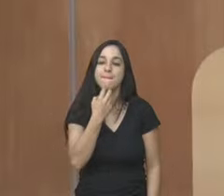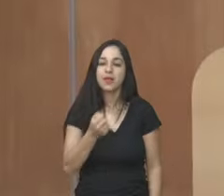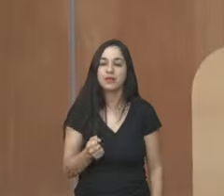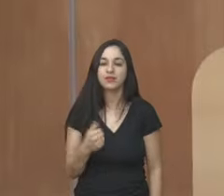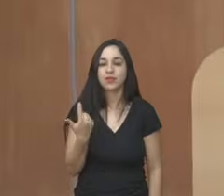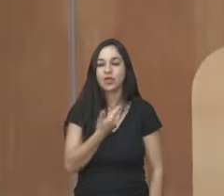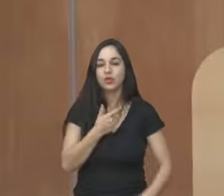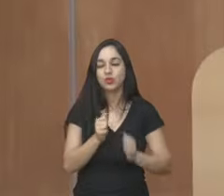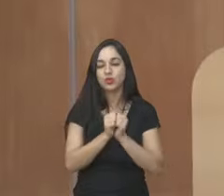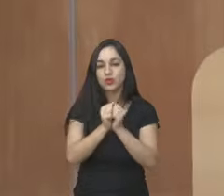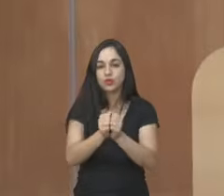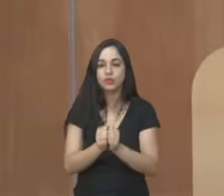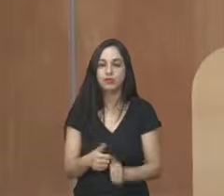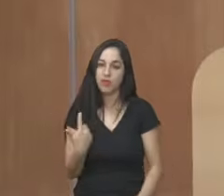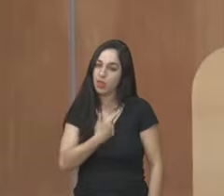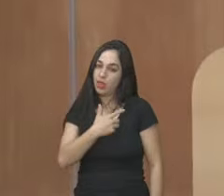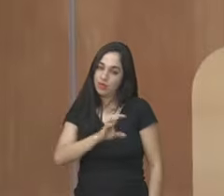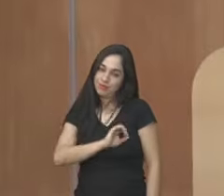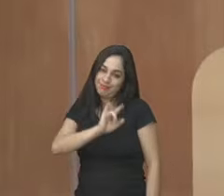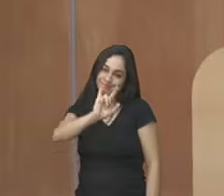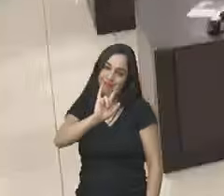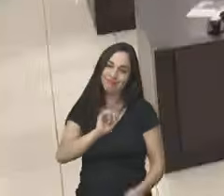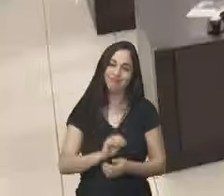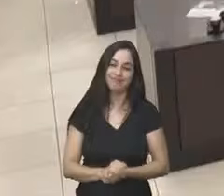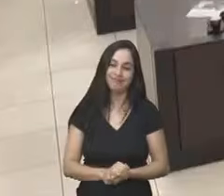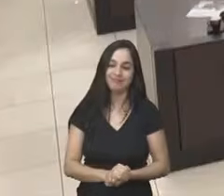Estamos juntos. Nós amamos você, Valmir.